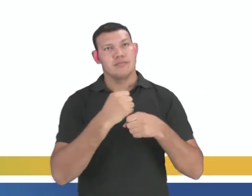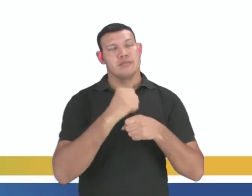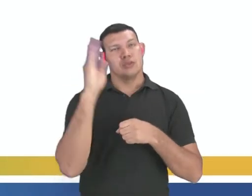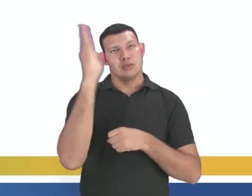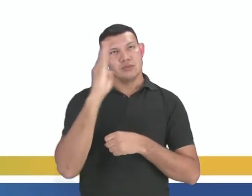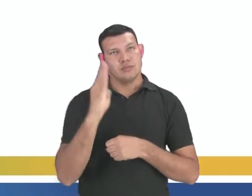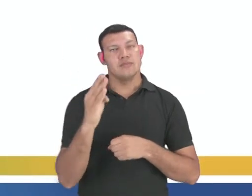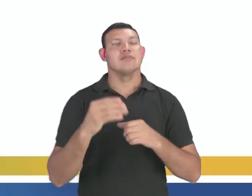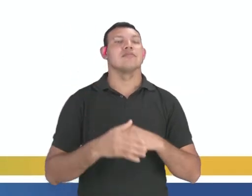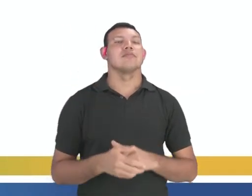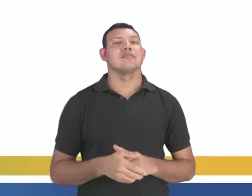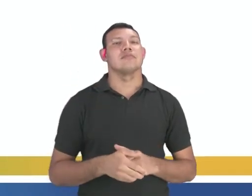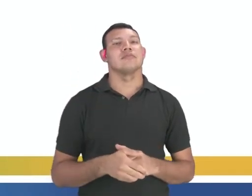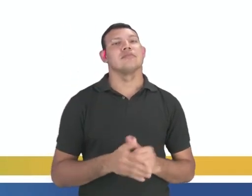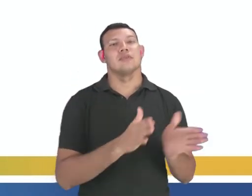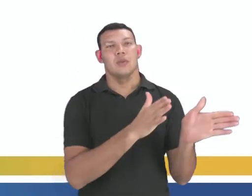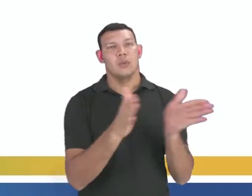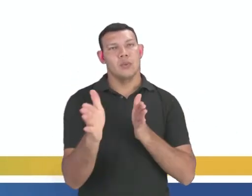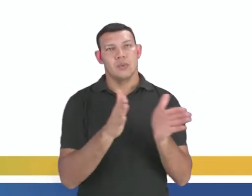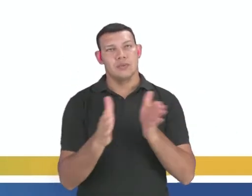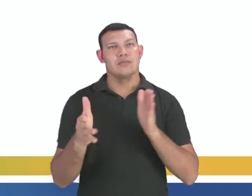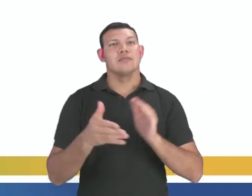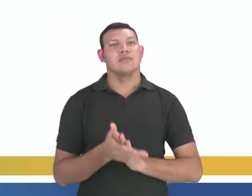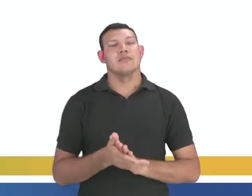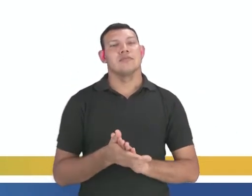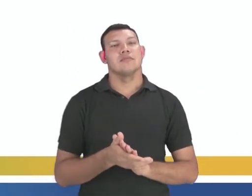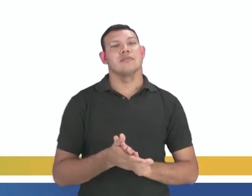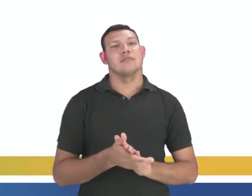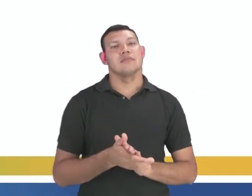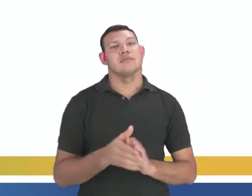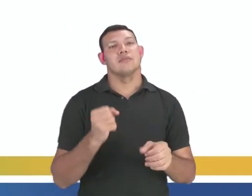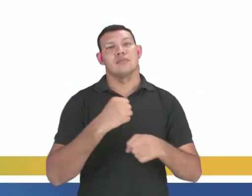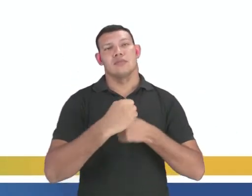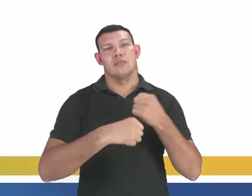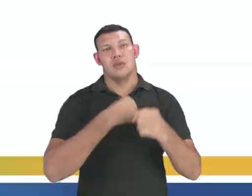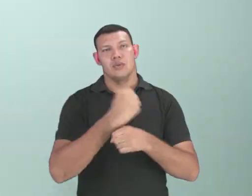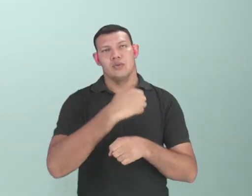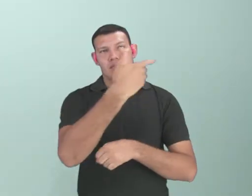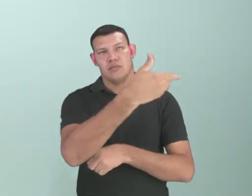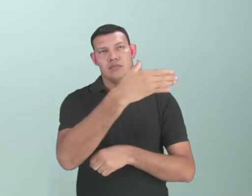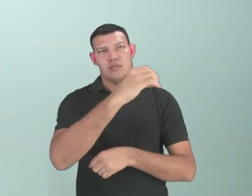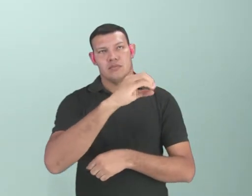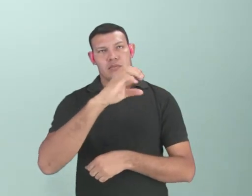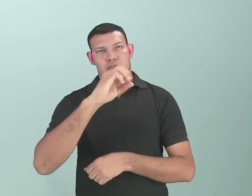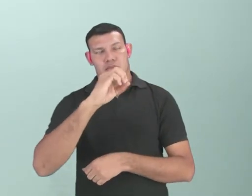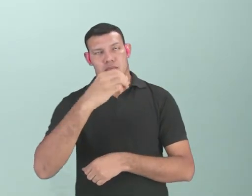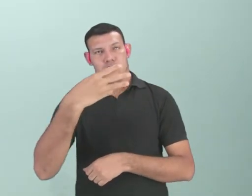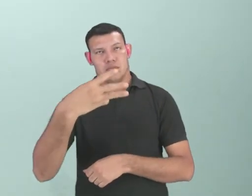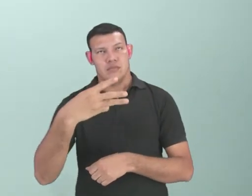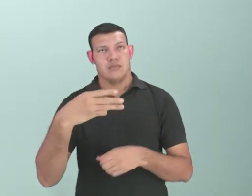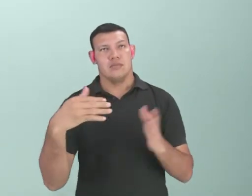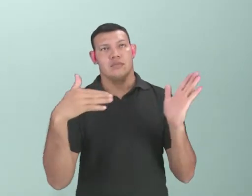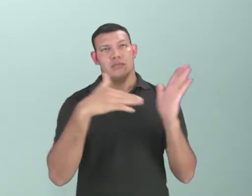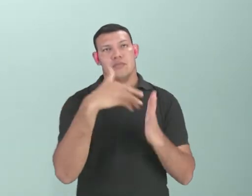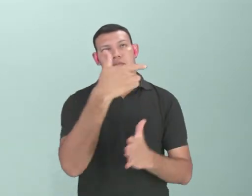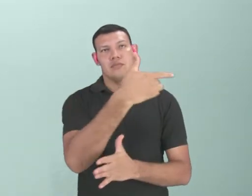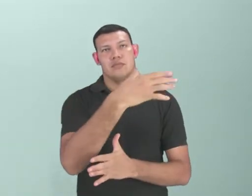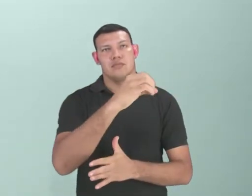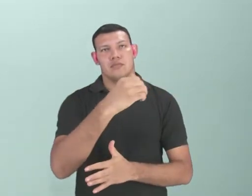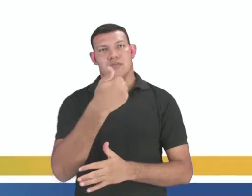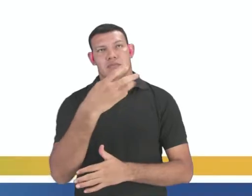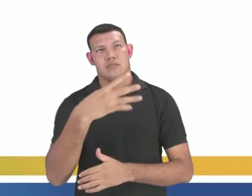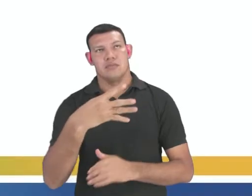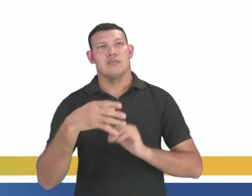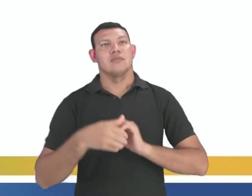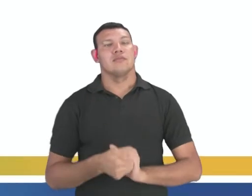Então aí tem lá a questão continuidade, que é no período 2003 e tal. Então isso tudo aí é o fato, certo? Vamos lá. Vamos